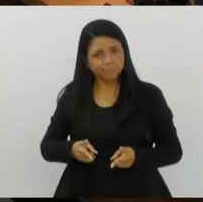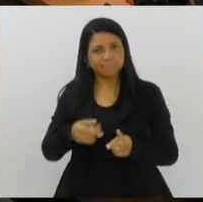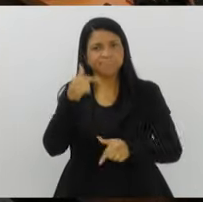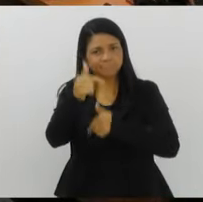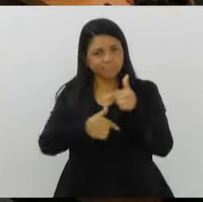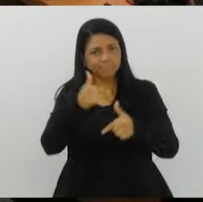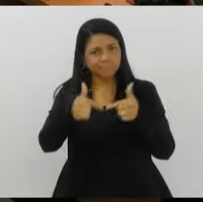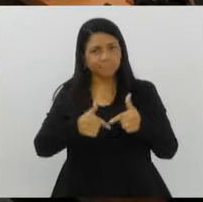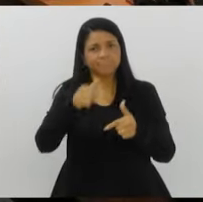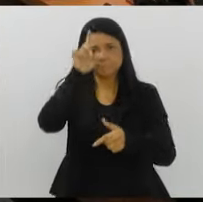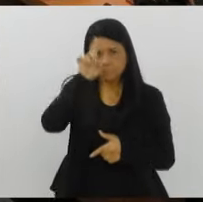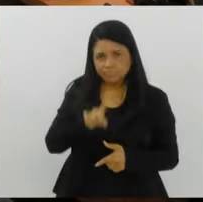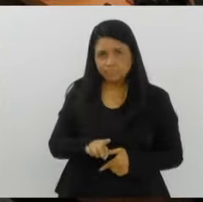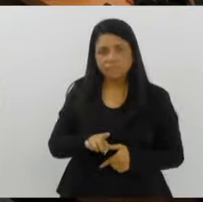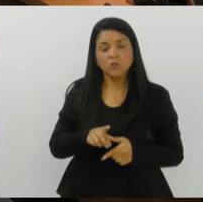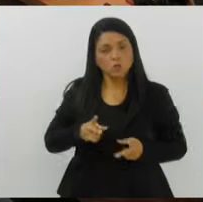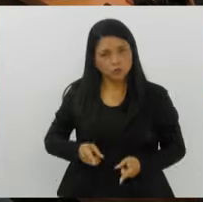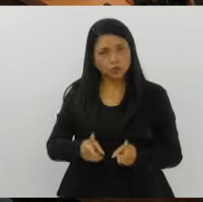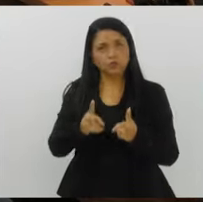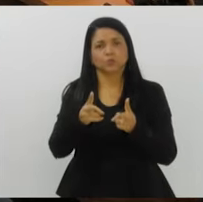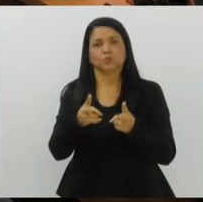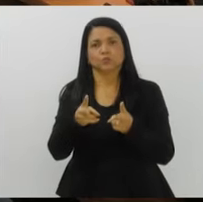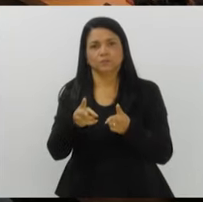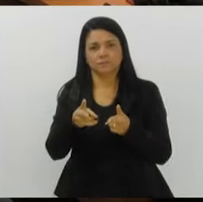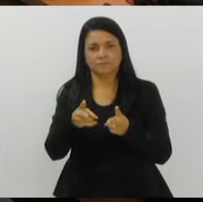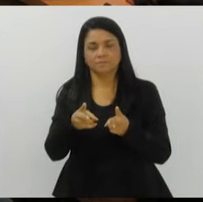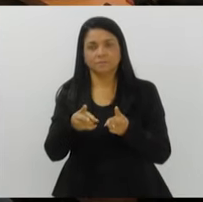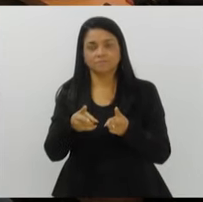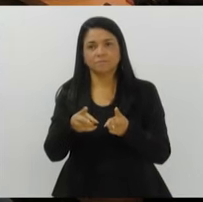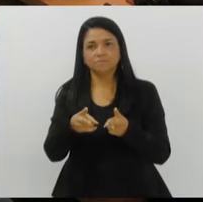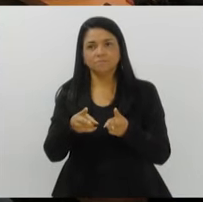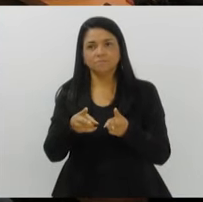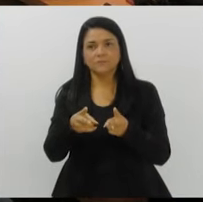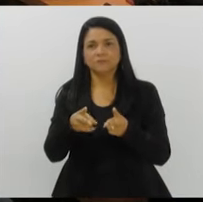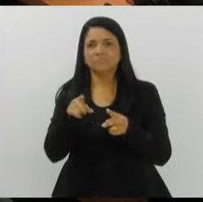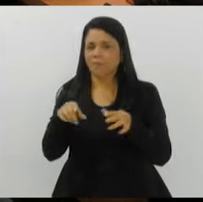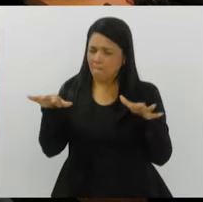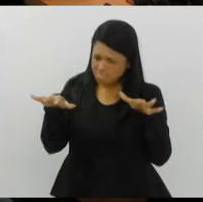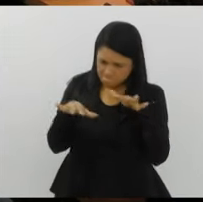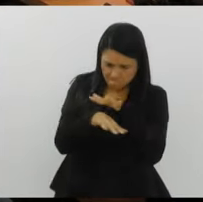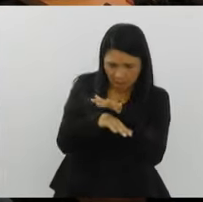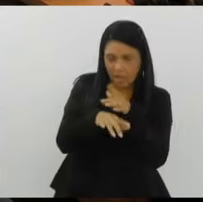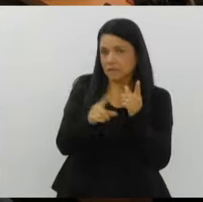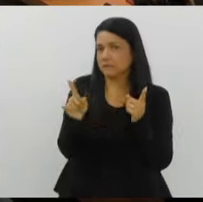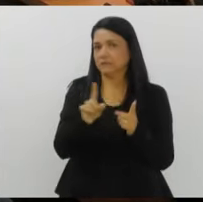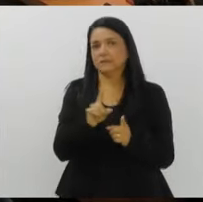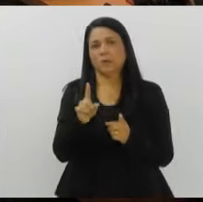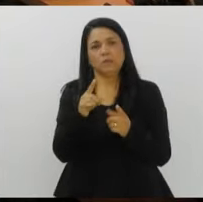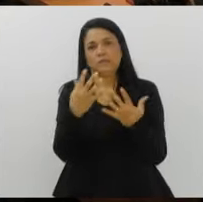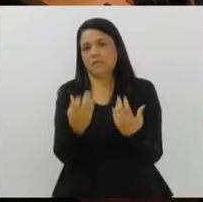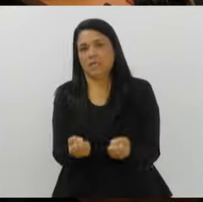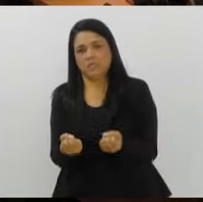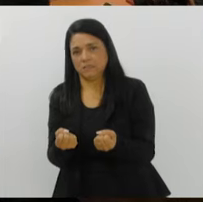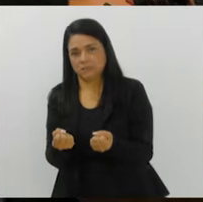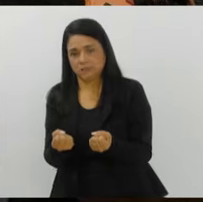com dignidade, continue dessa forma, não se deixe abater por esse tipo de agressão.